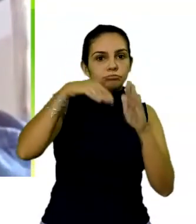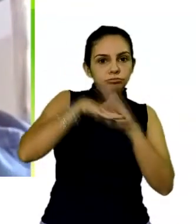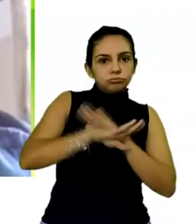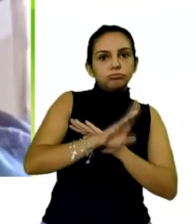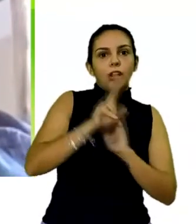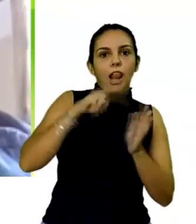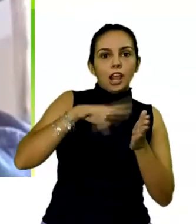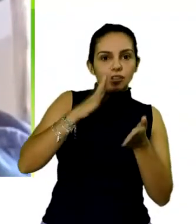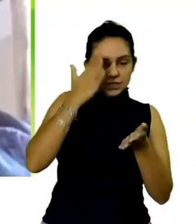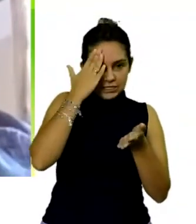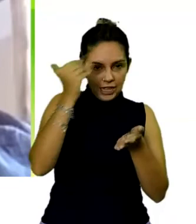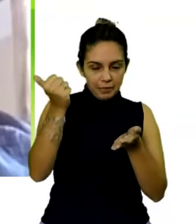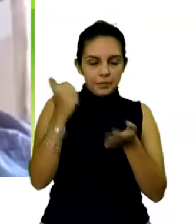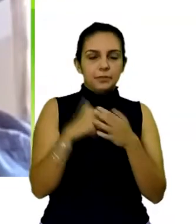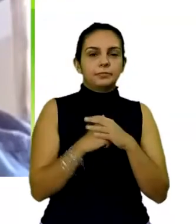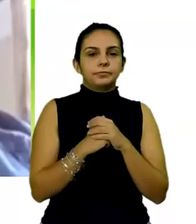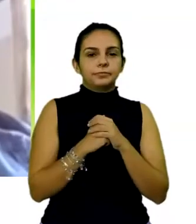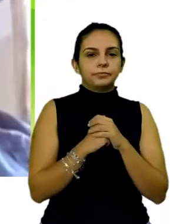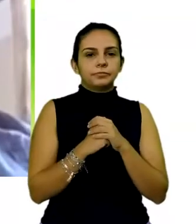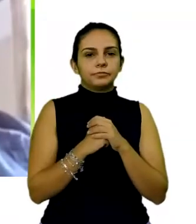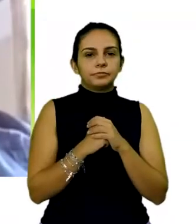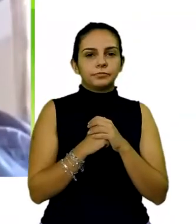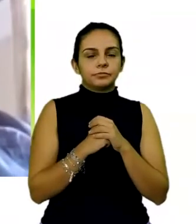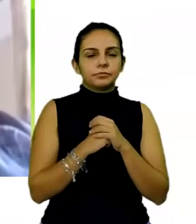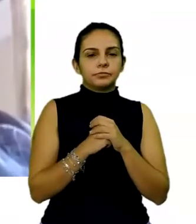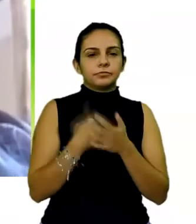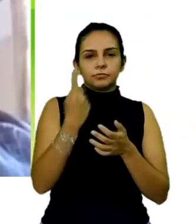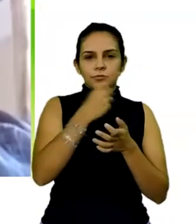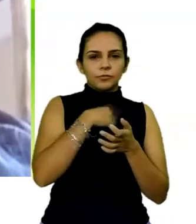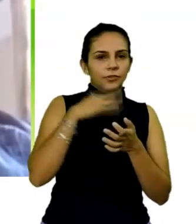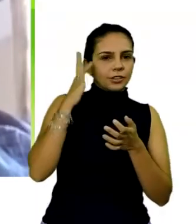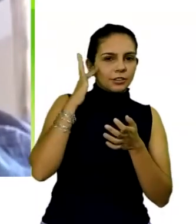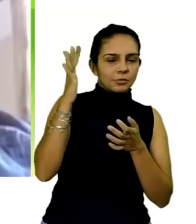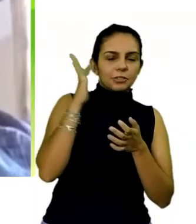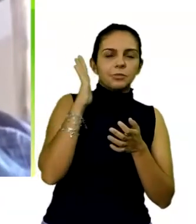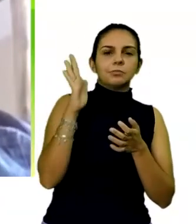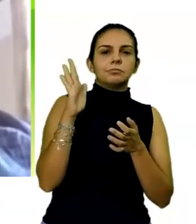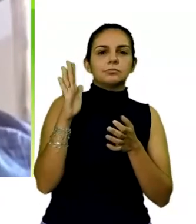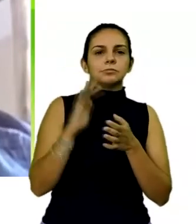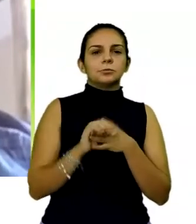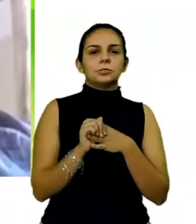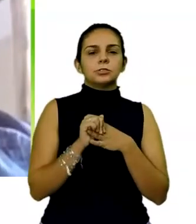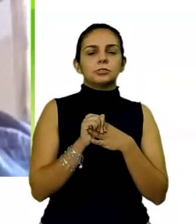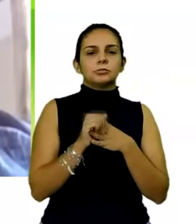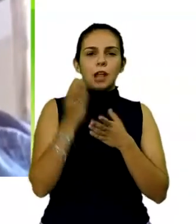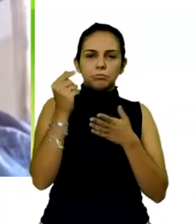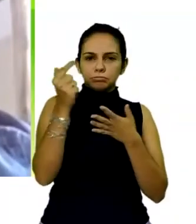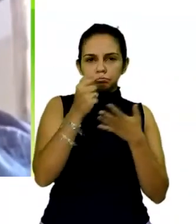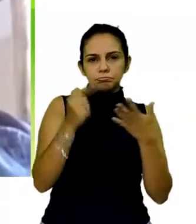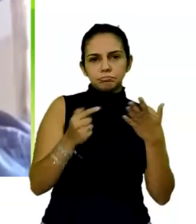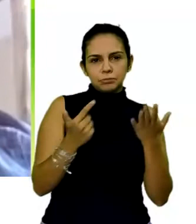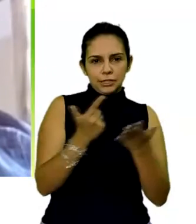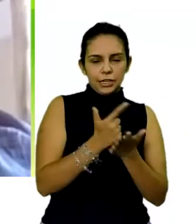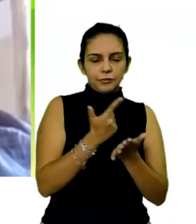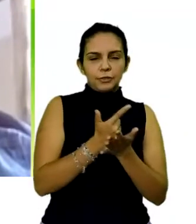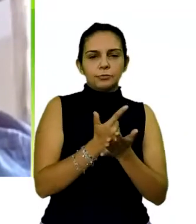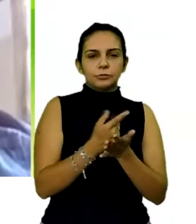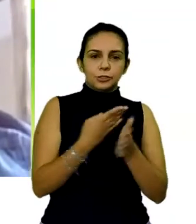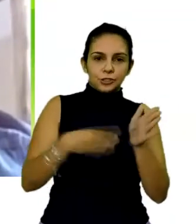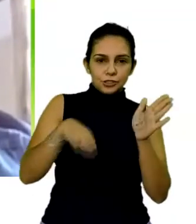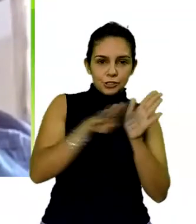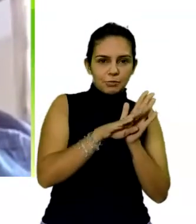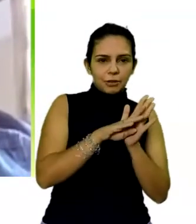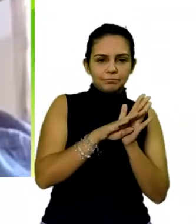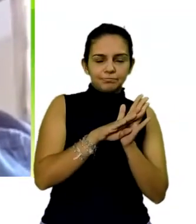Então imaginamos em Peter Pan, enfim, vários outros. Mas aí chegamos